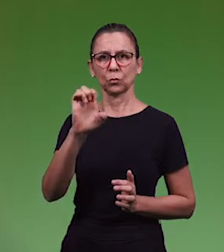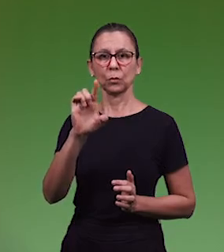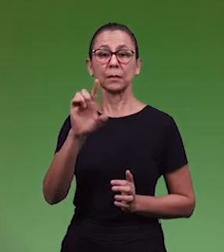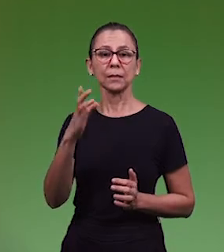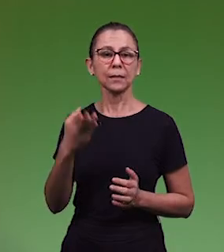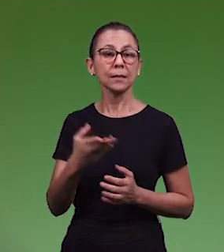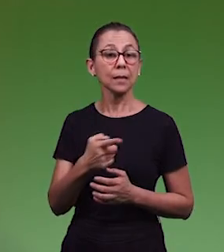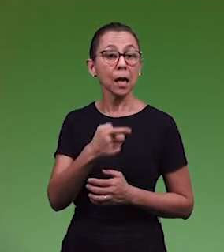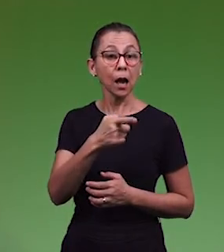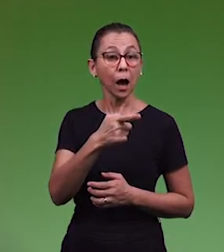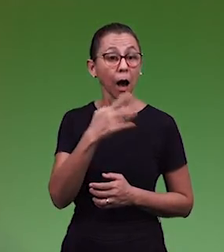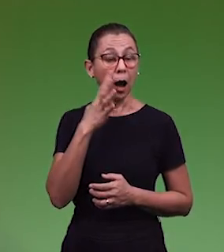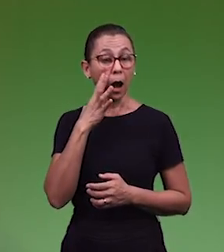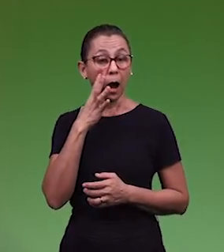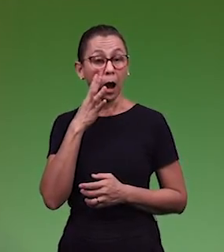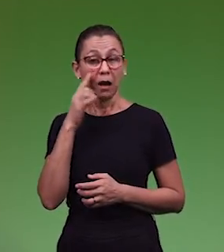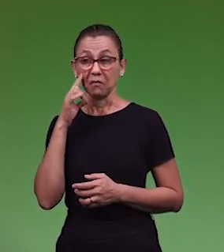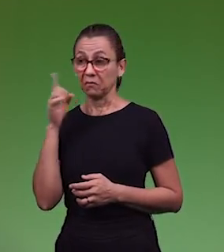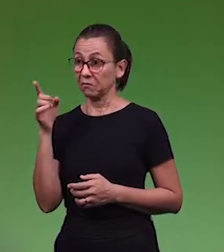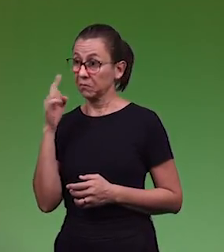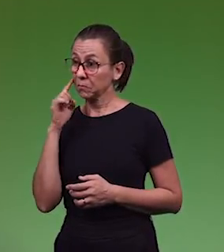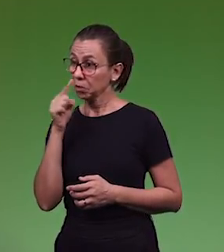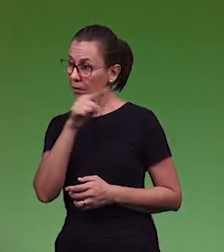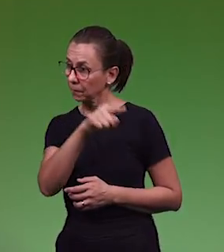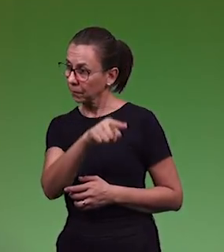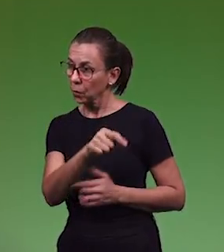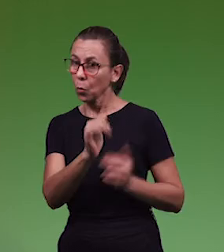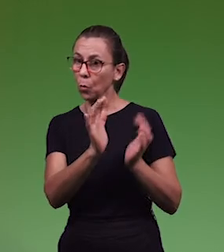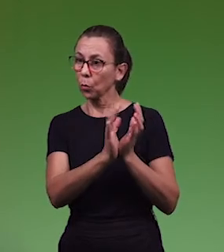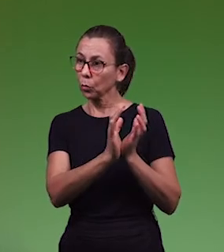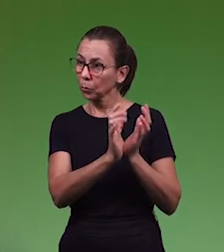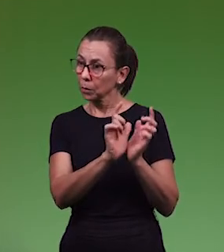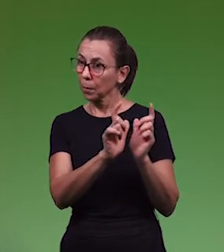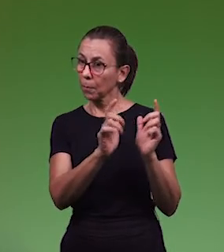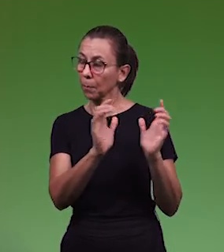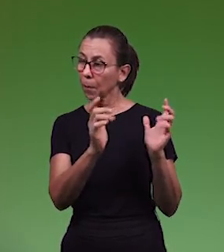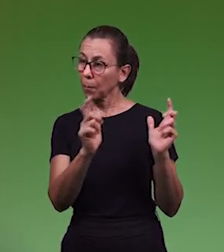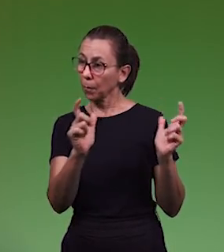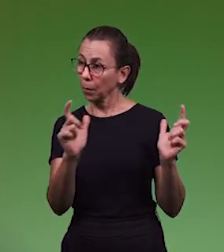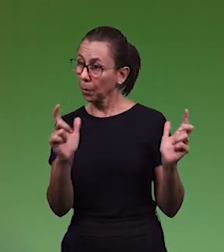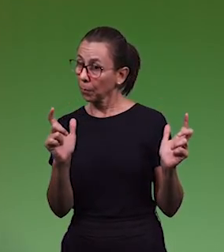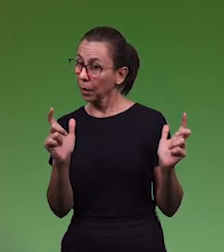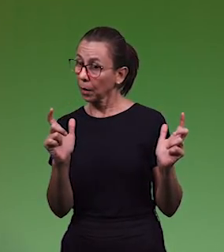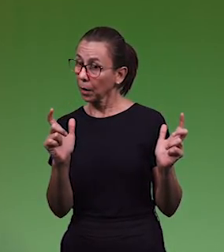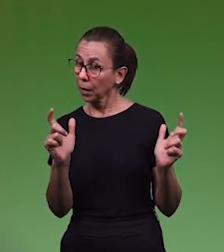o que mais cresce. Coloca os olhos nesse diácono,